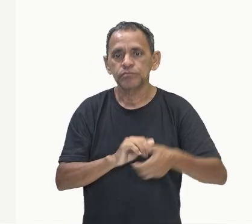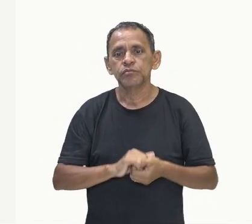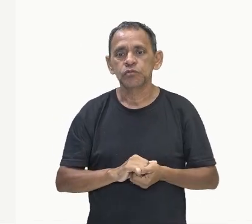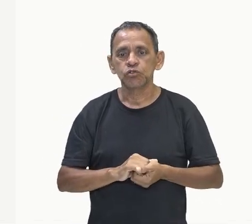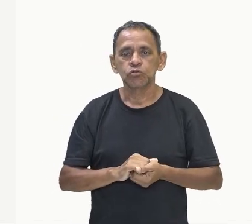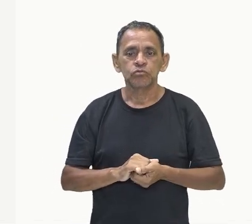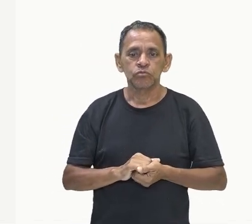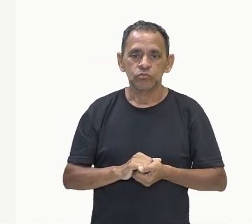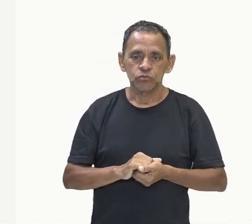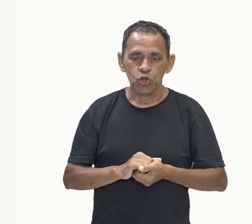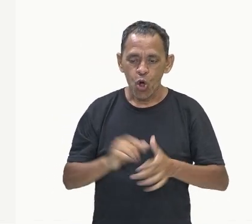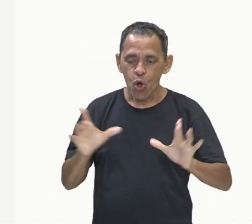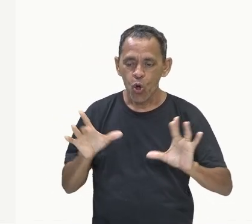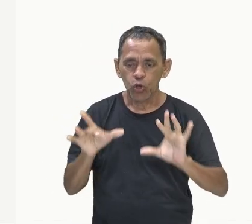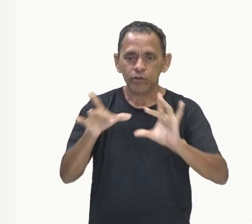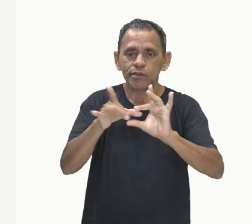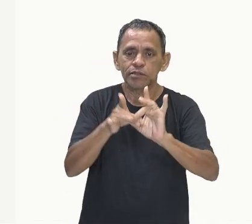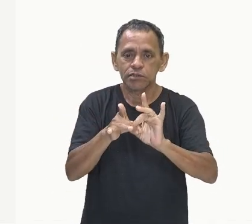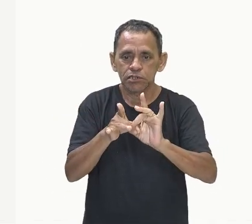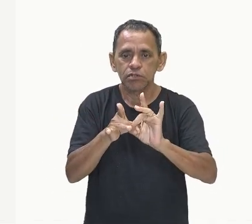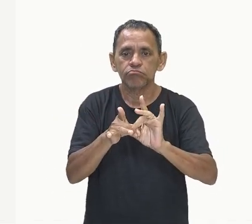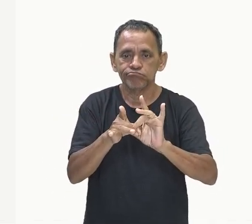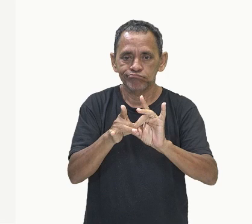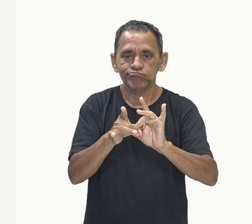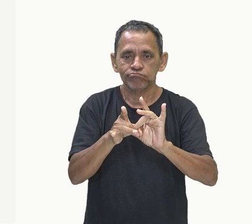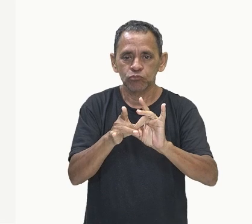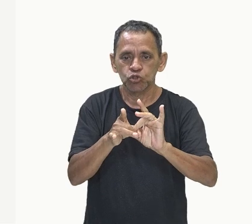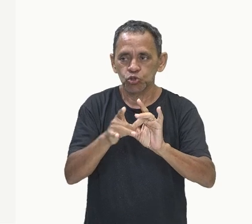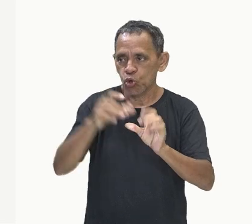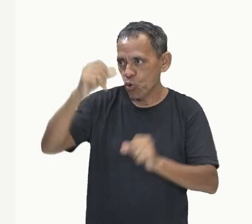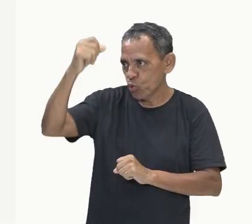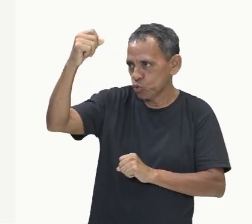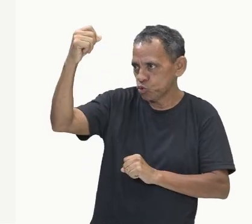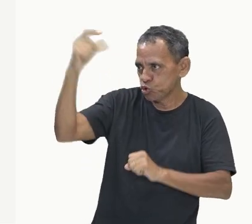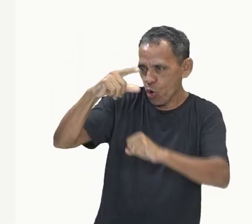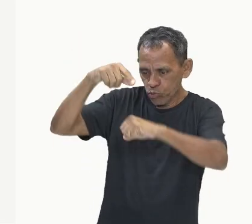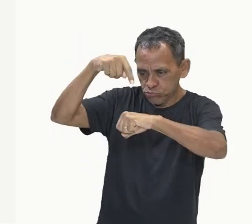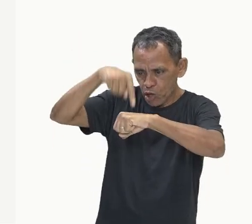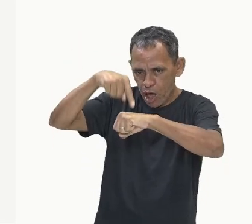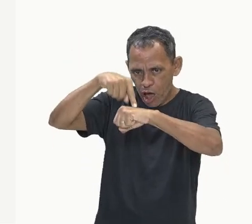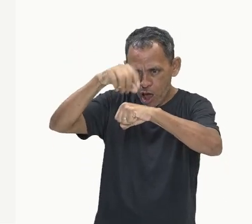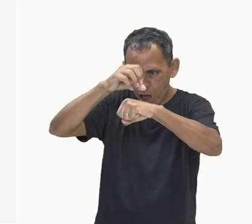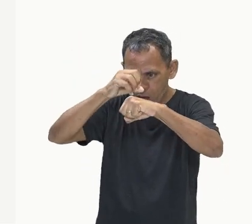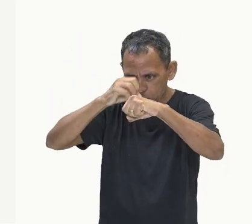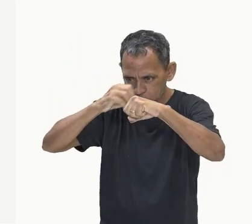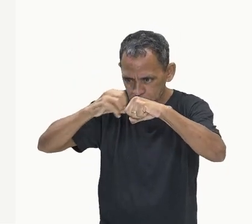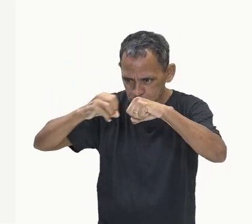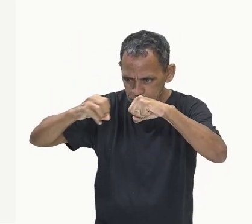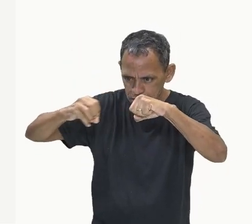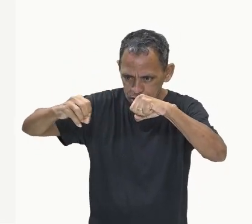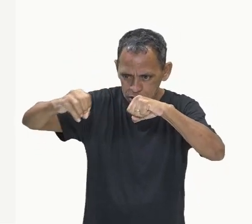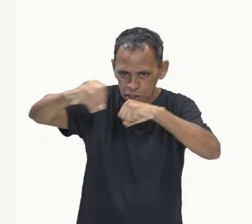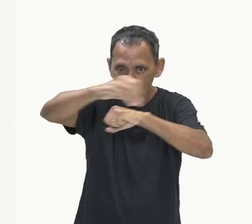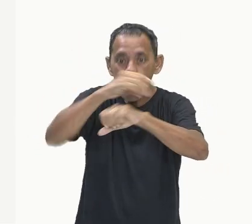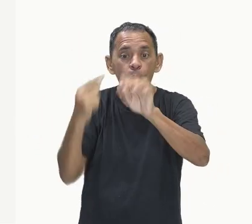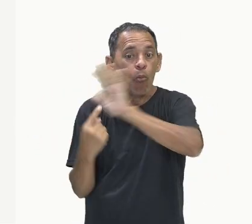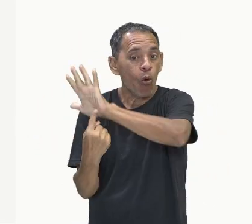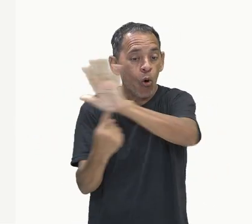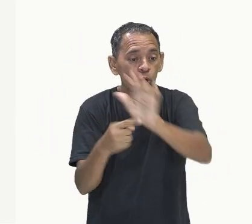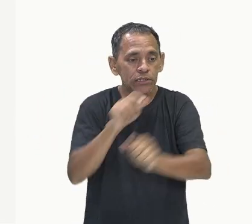Sol a um planeta descreve áreas iguais em intervalos de tempo